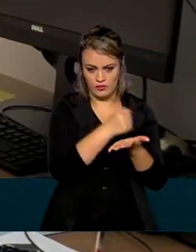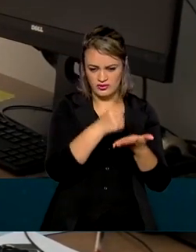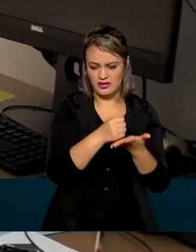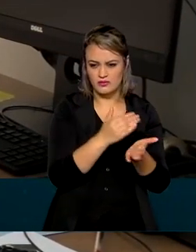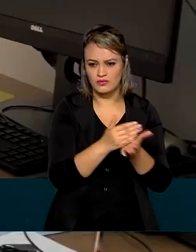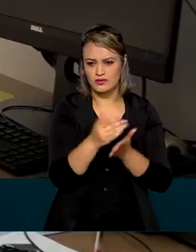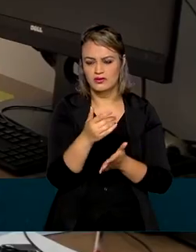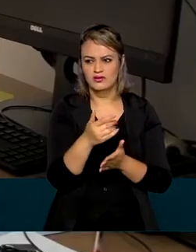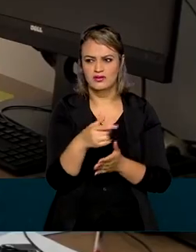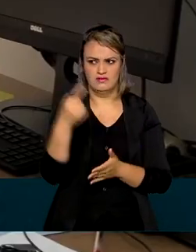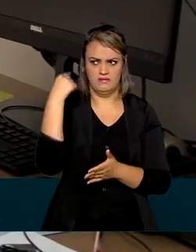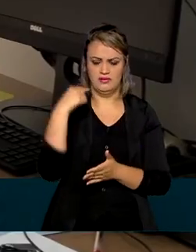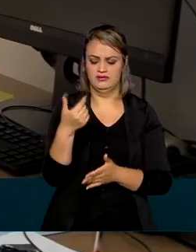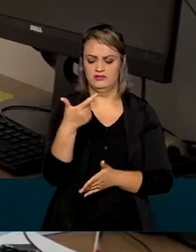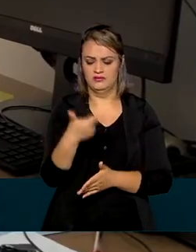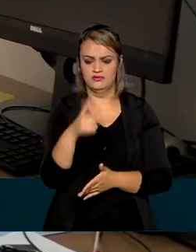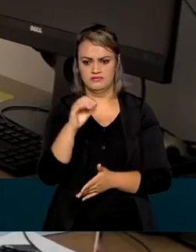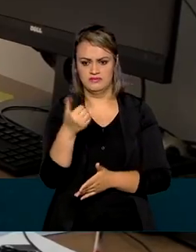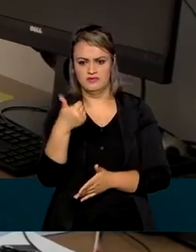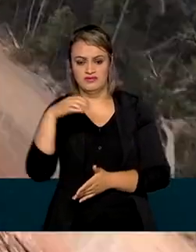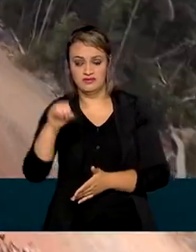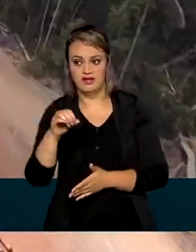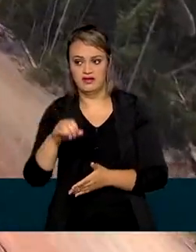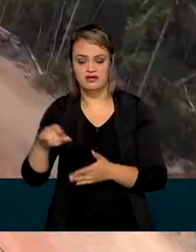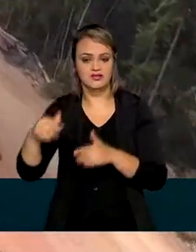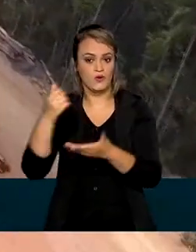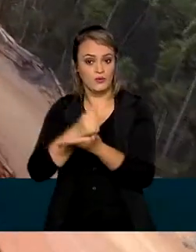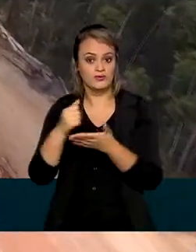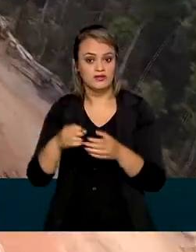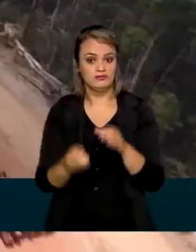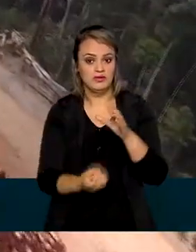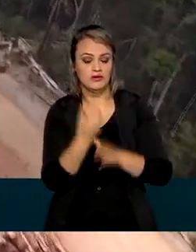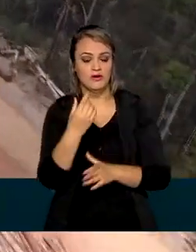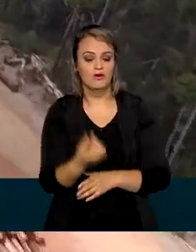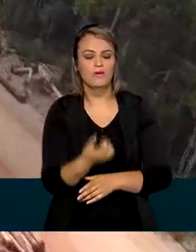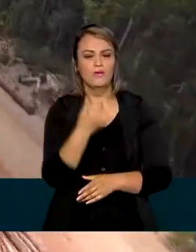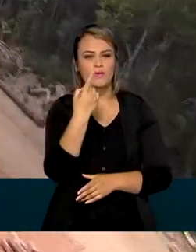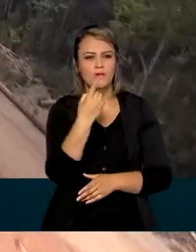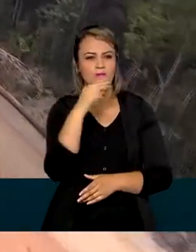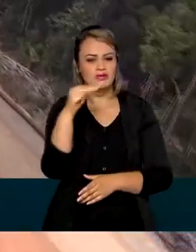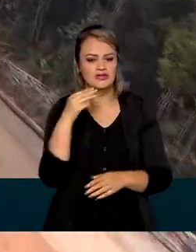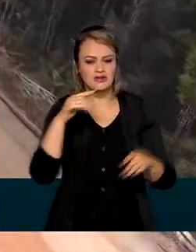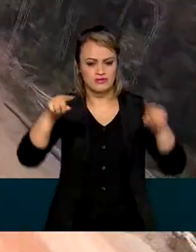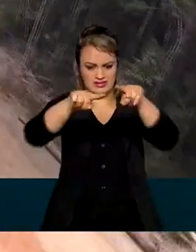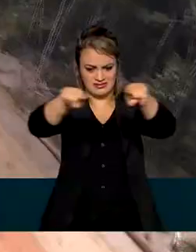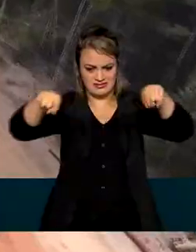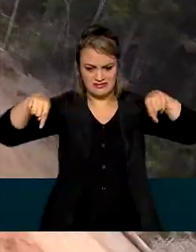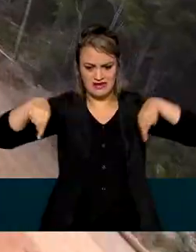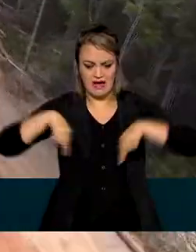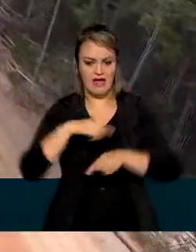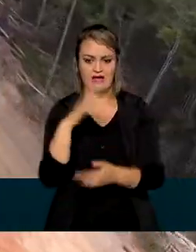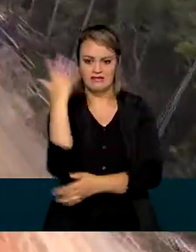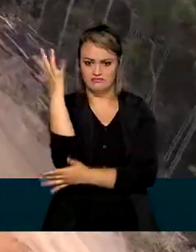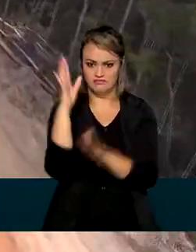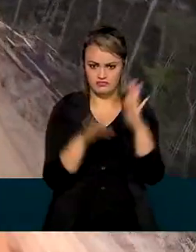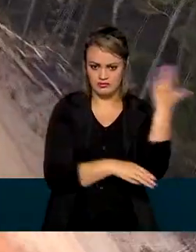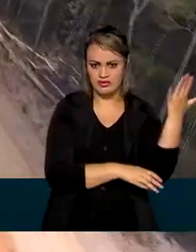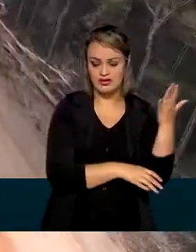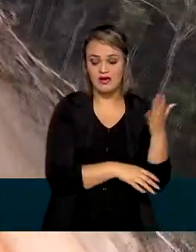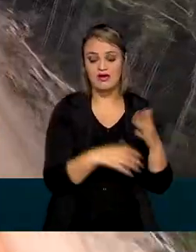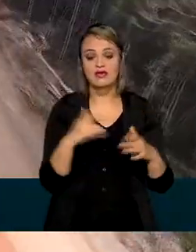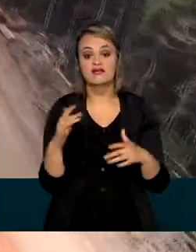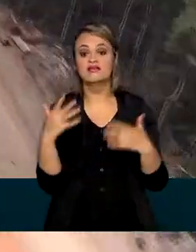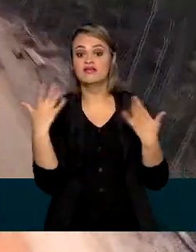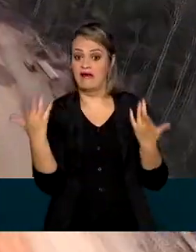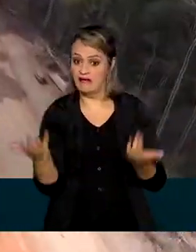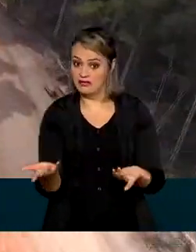2010, produziram em torno de 1 milhão e 400 mil metros cúbicos de madeira em tora, gerando